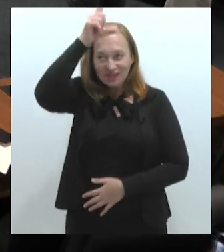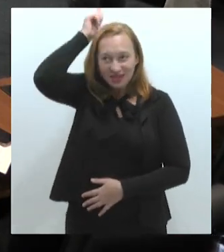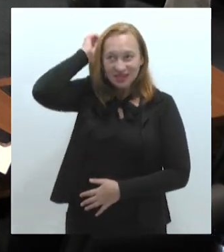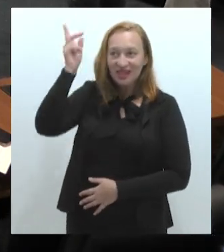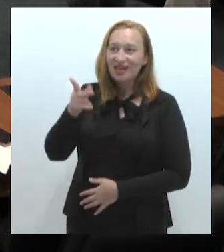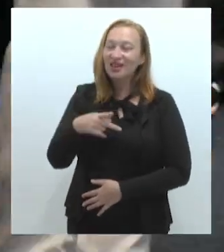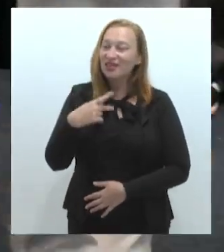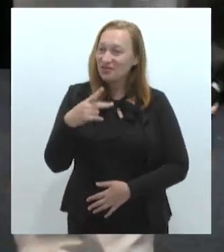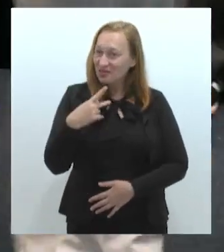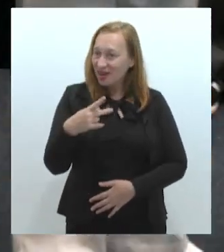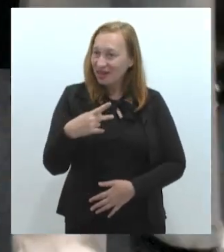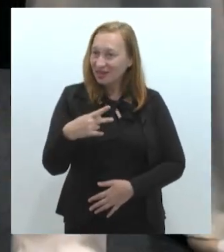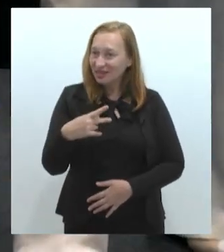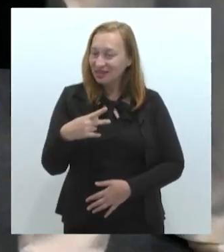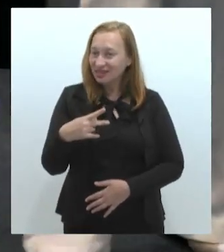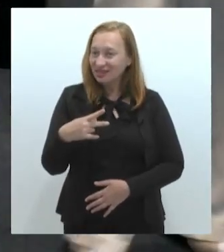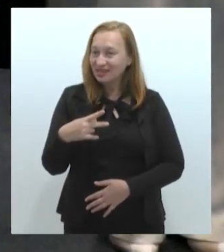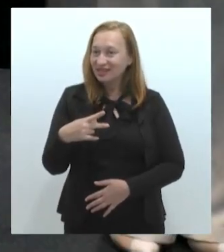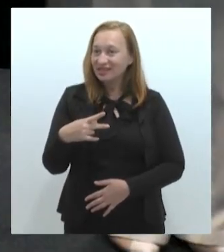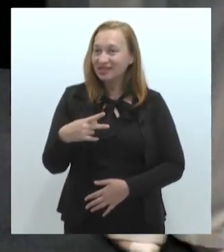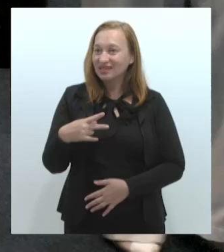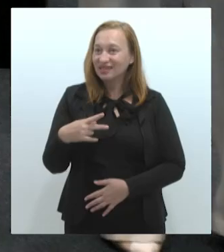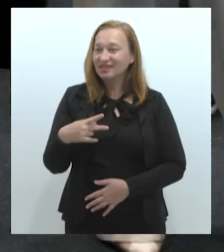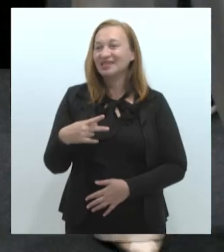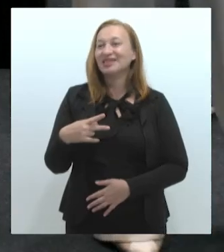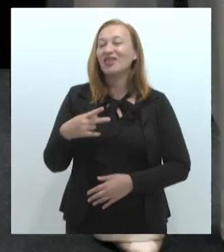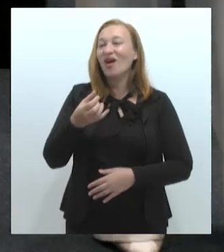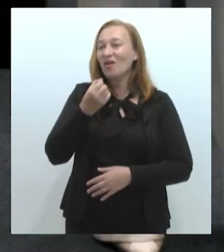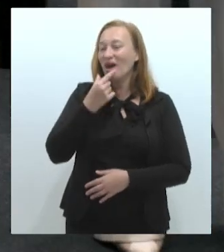chamado Monjaro que está amansando todo mundo aí.